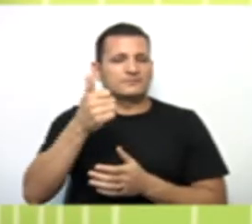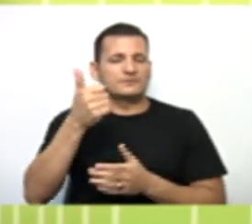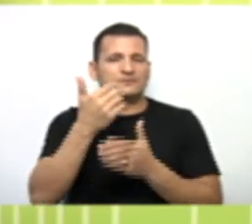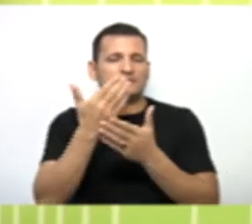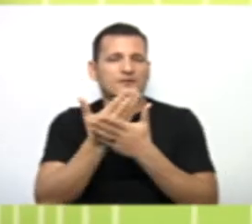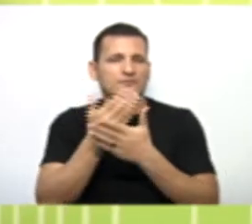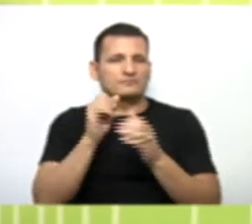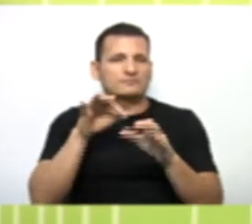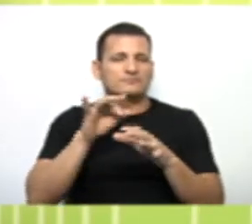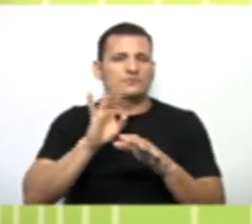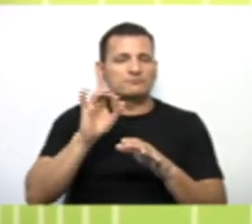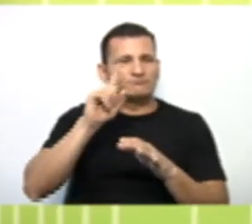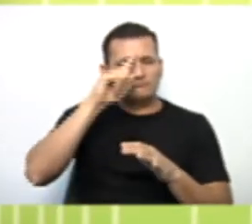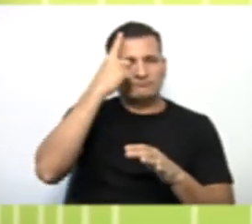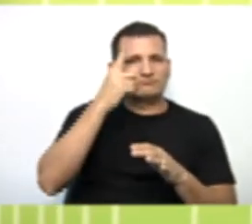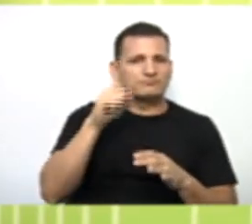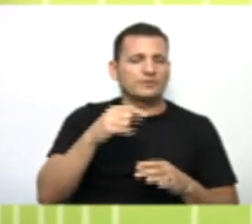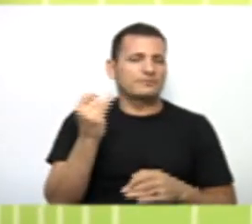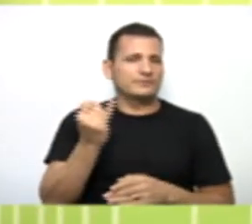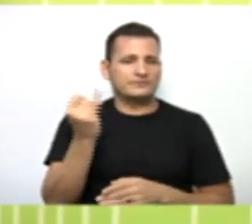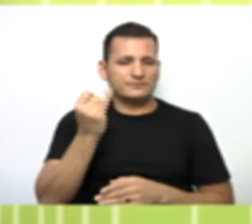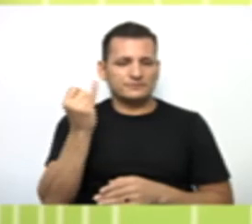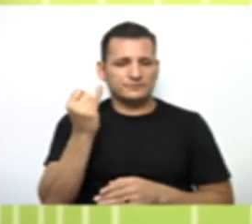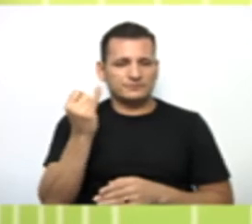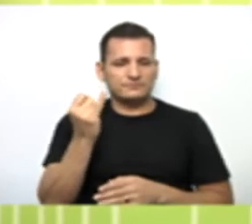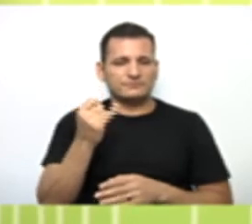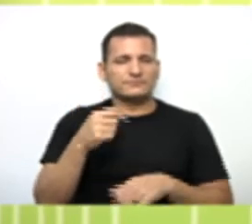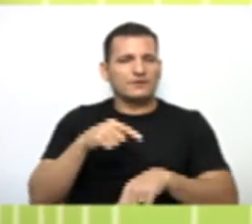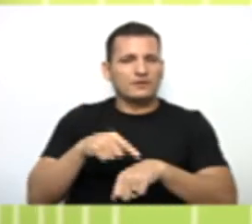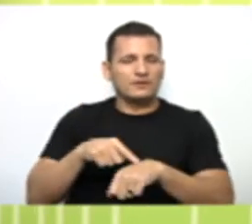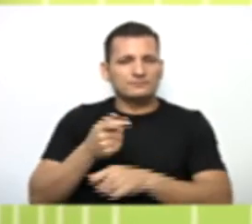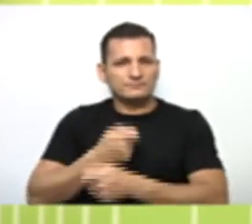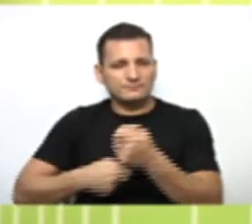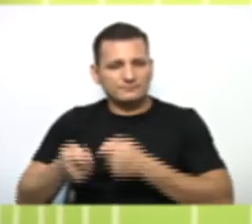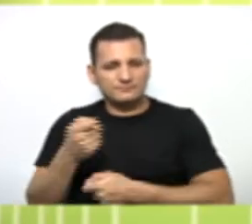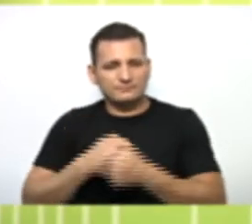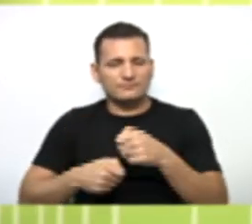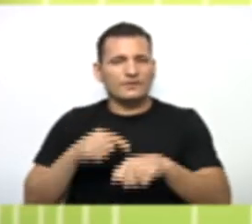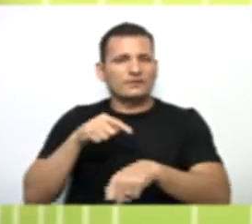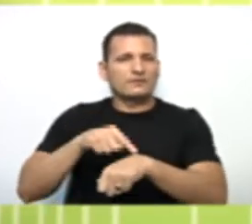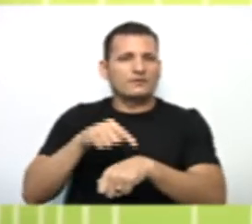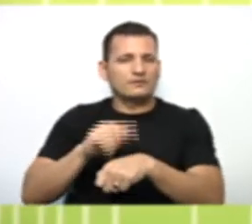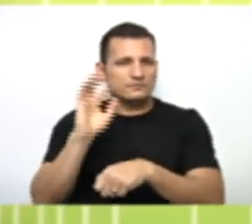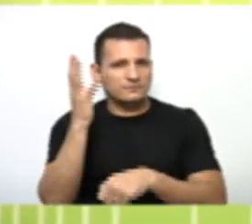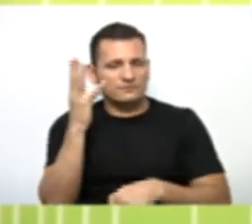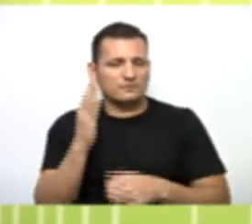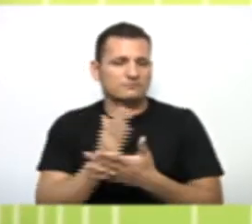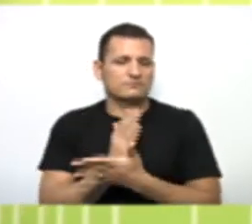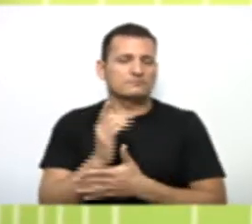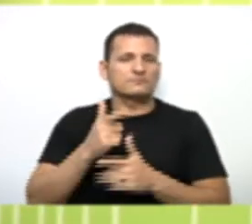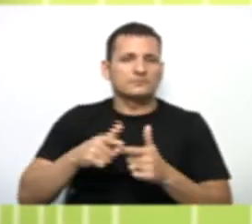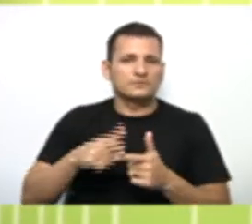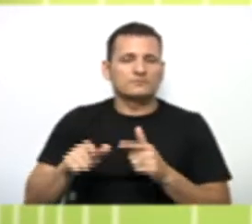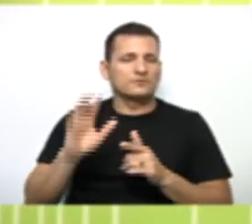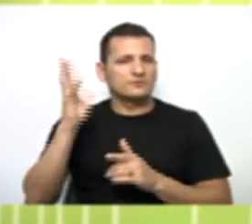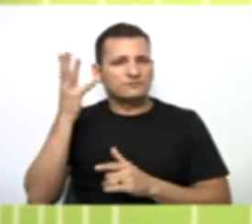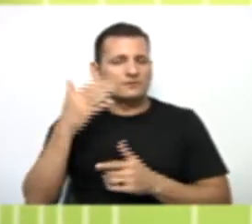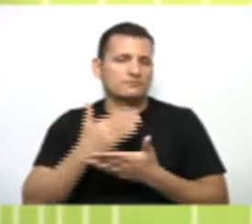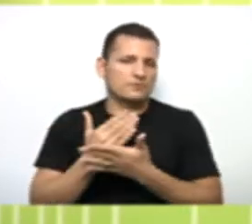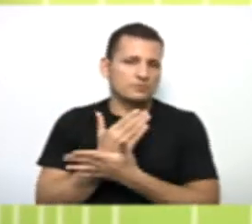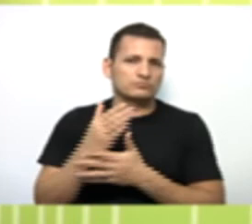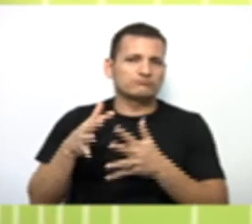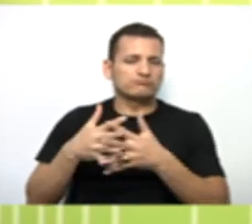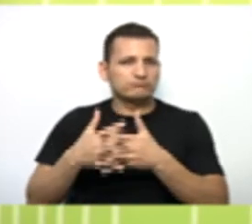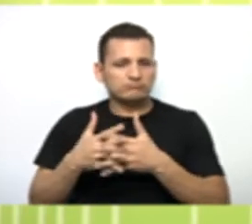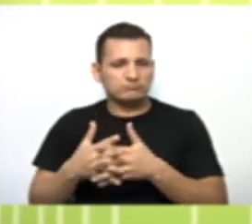aula? Criatividade é fundamental na hora da negociação, na hora de resolver algum problema, na hora de resolver algum conflito,